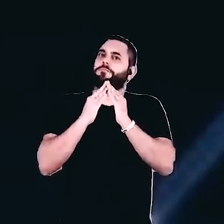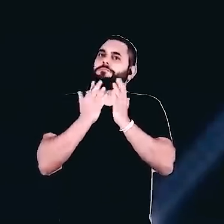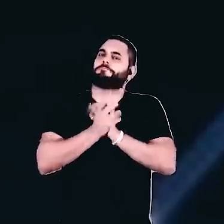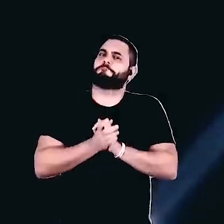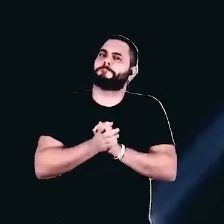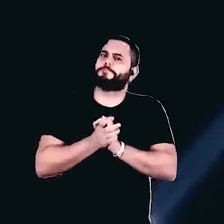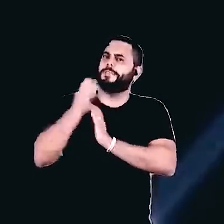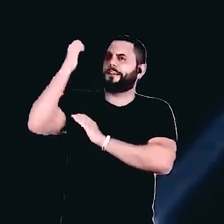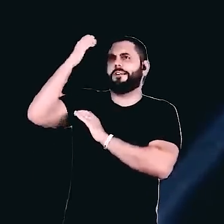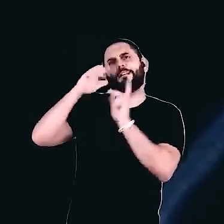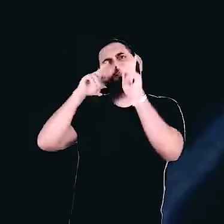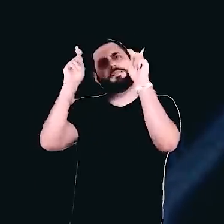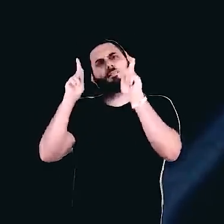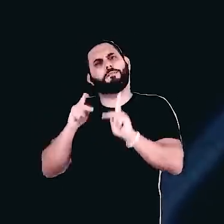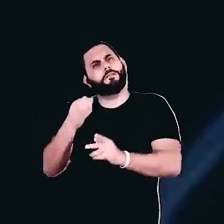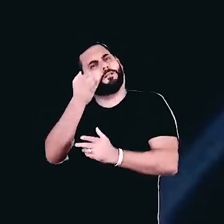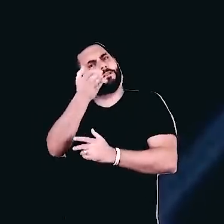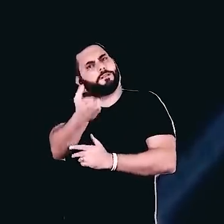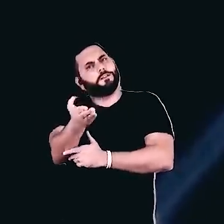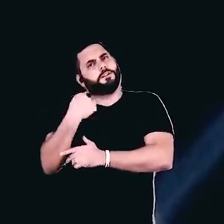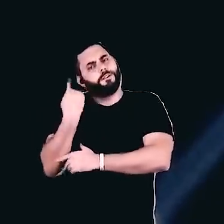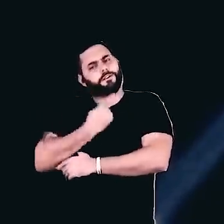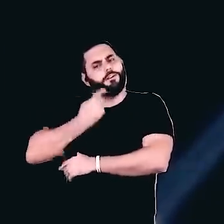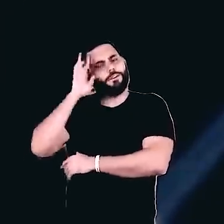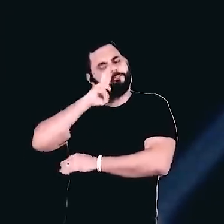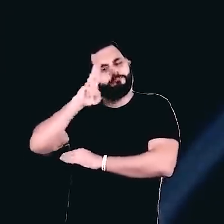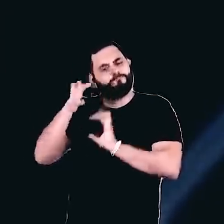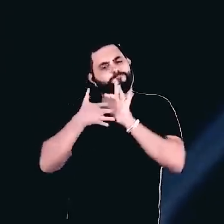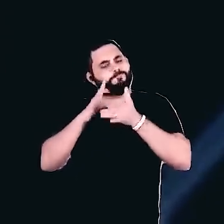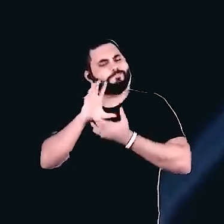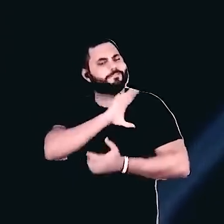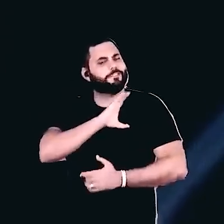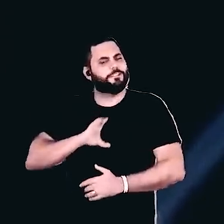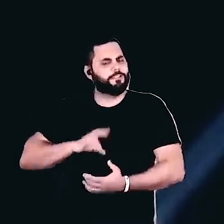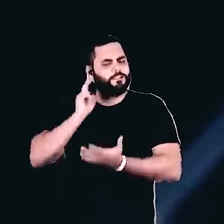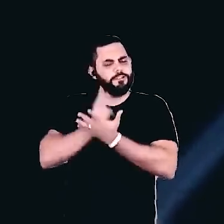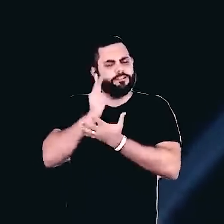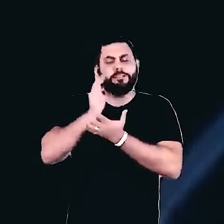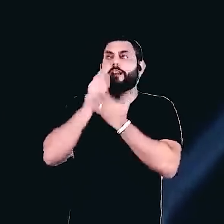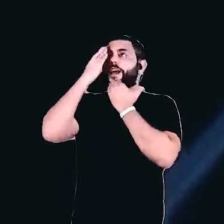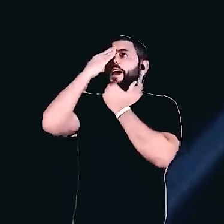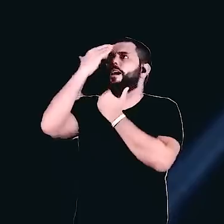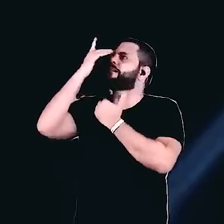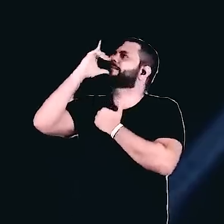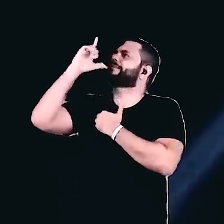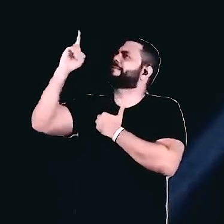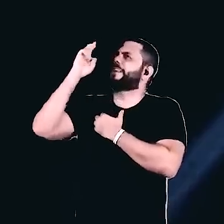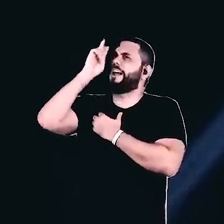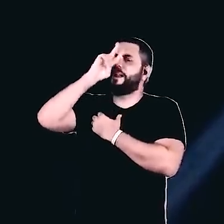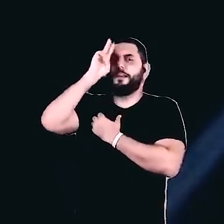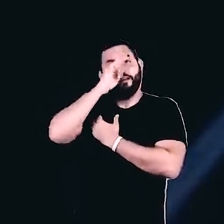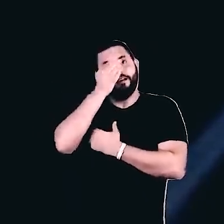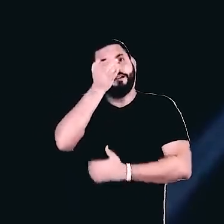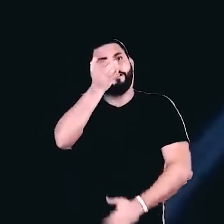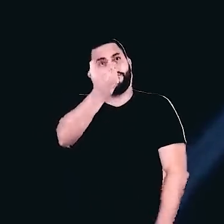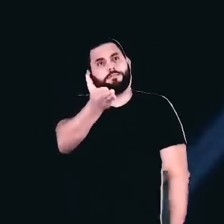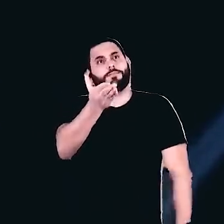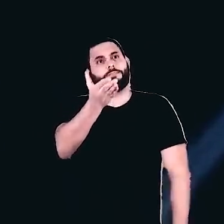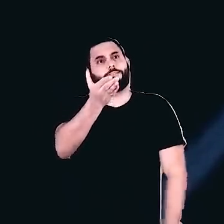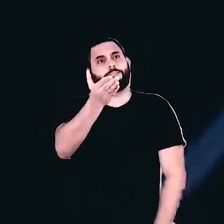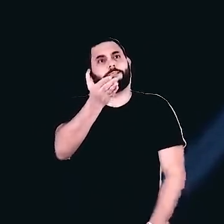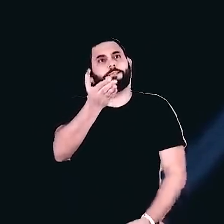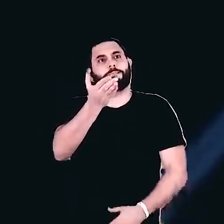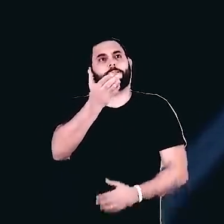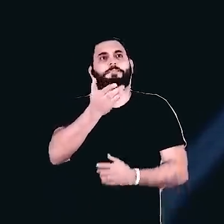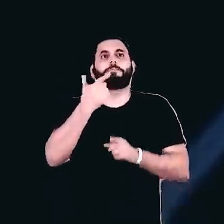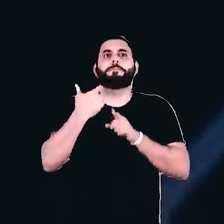e paz da parte de Deus e do nosso Senhor Jesus Cristo. Sempre dou graças ao meu Deus, lembrando-me de você nas minhas orações,